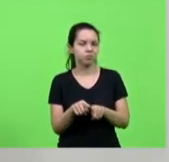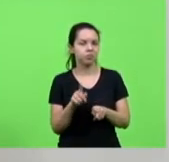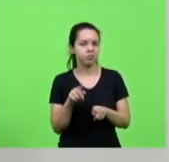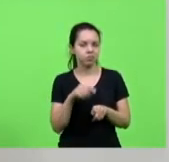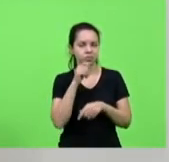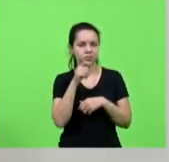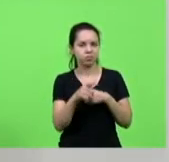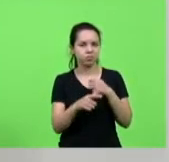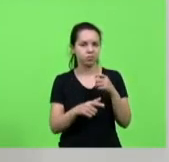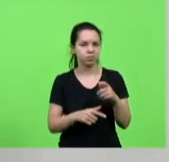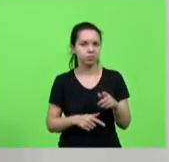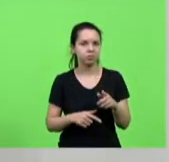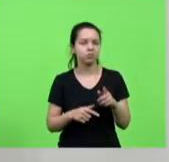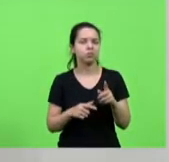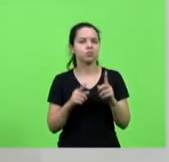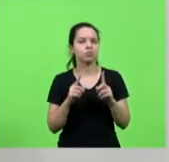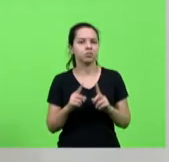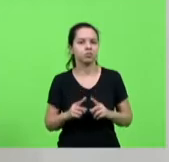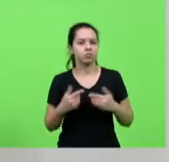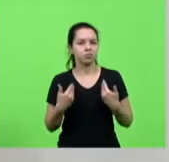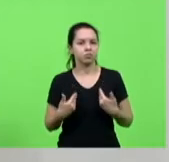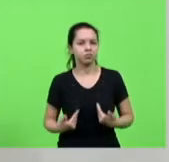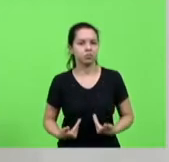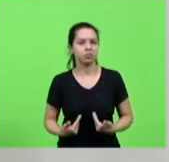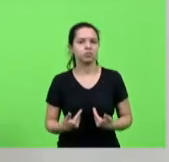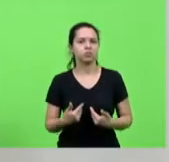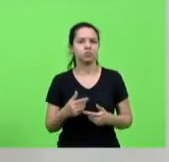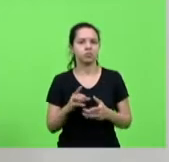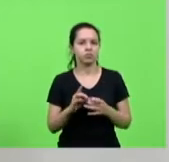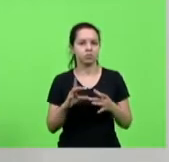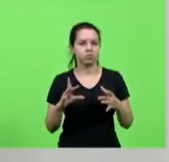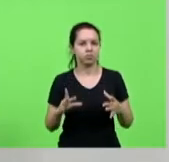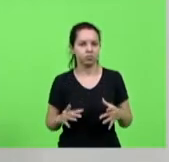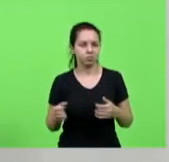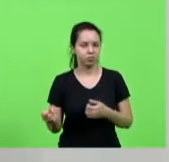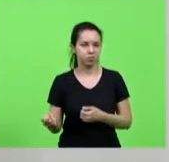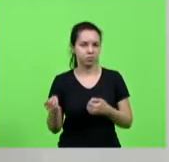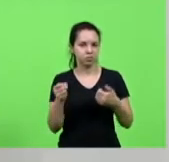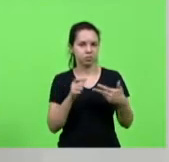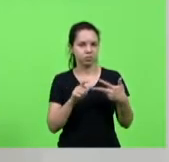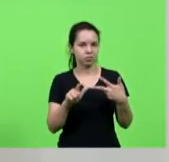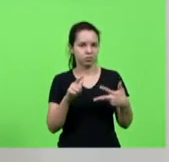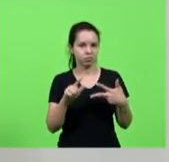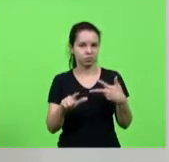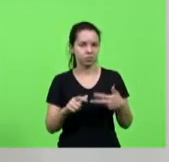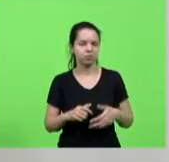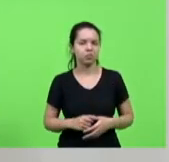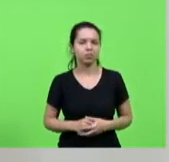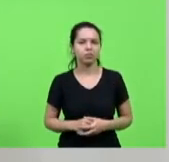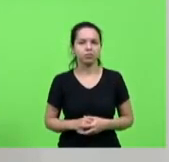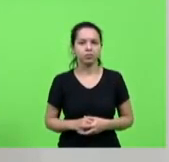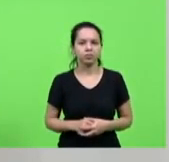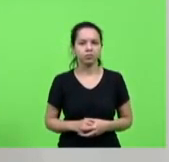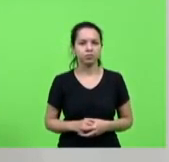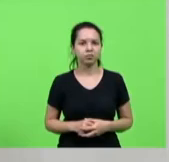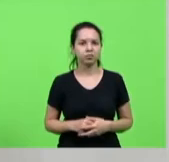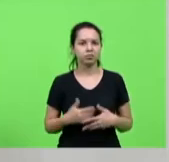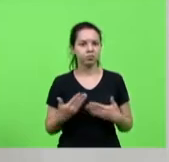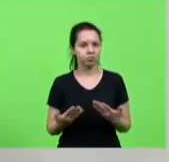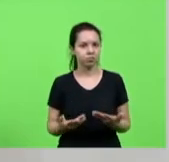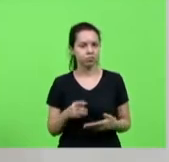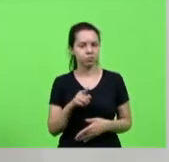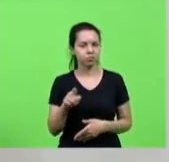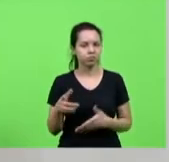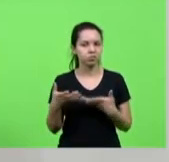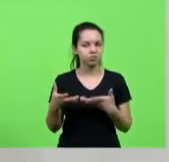dignidade democrática do poder legislativo. Senhoras e senhores, a tentativa de